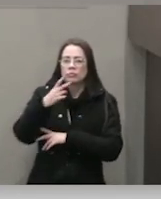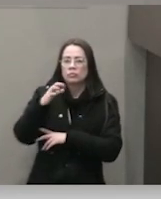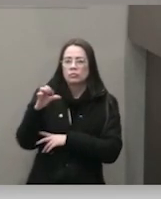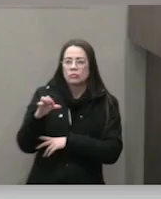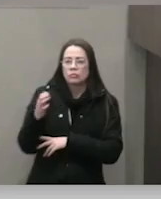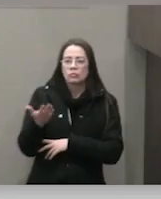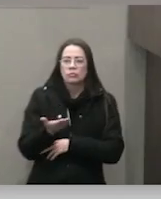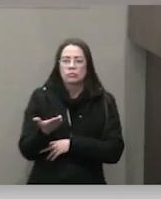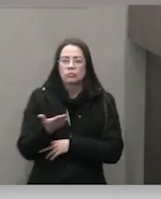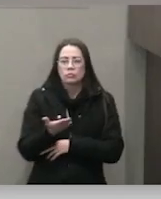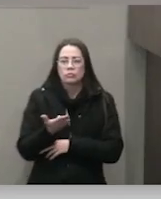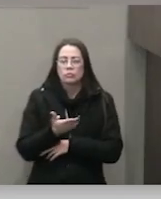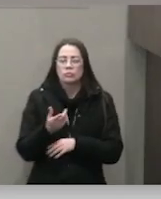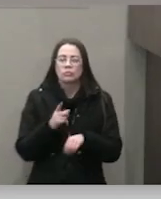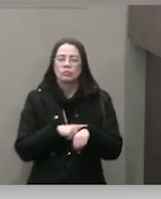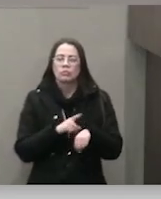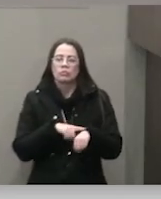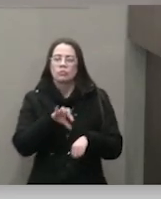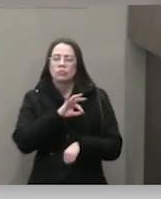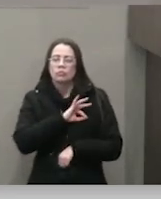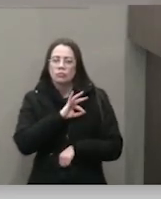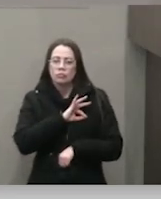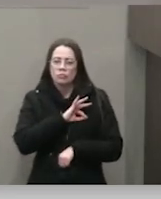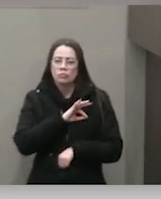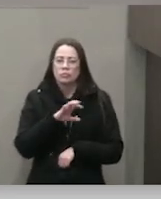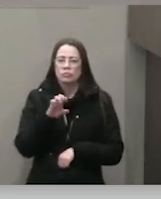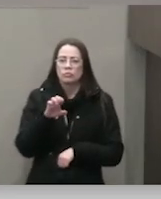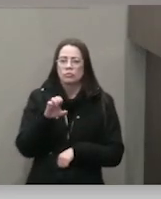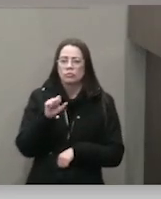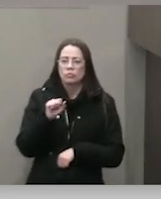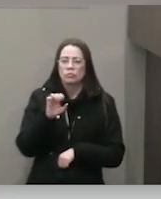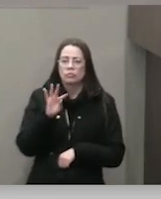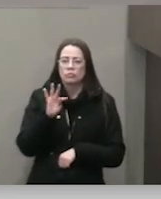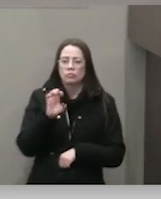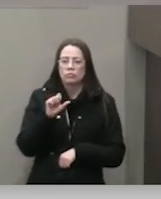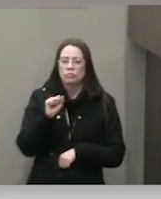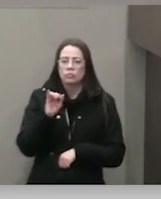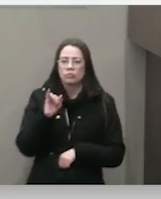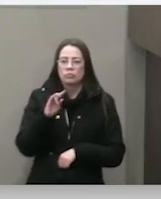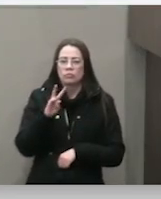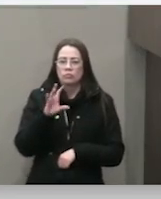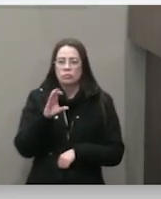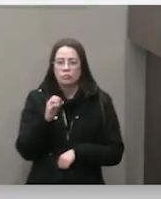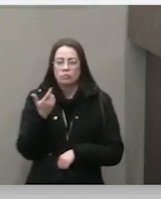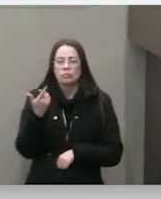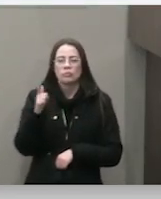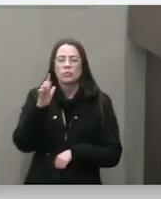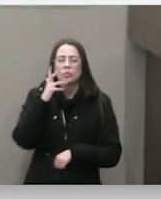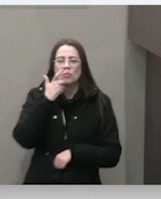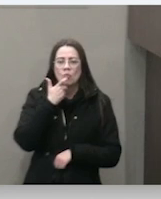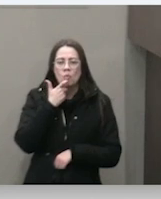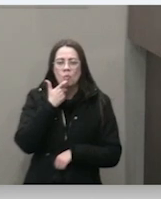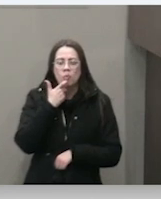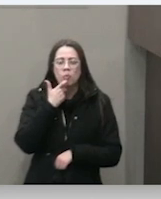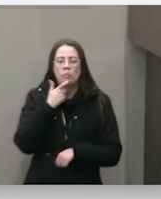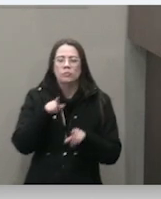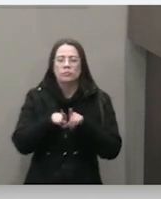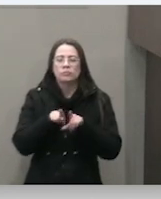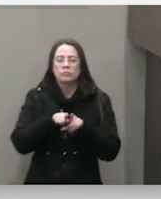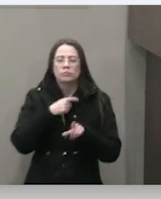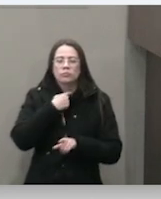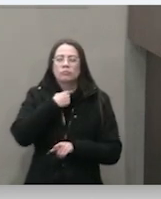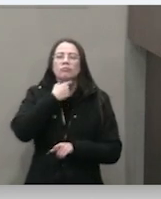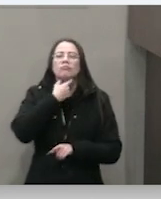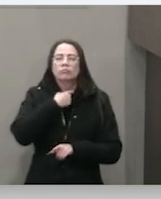aonde, durante o policiamento extensivo, mais um neném recém-nascido, engasgado. A